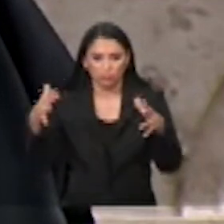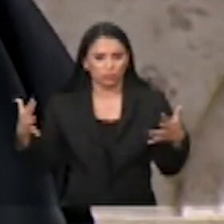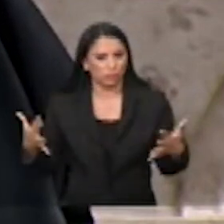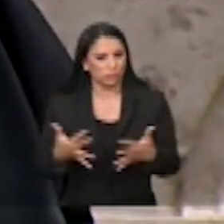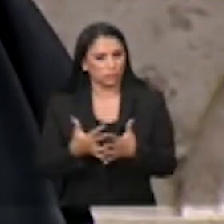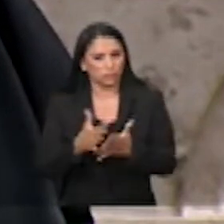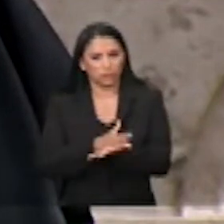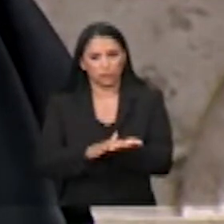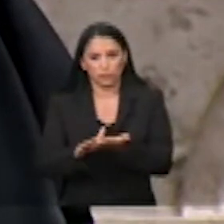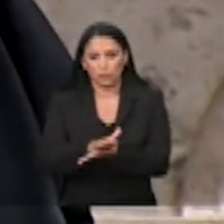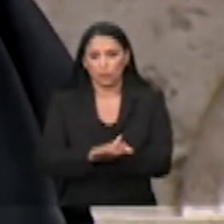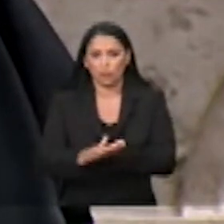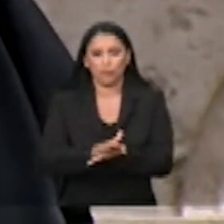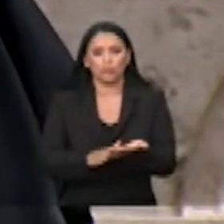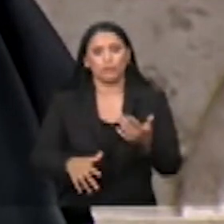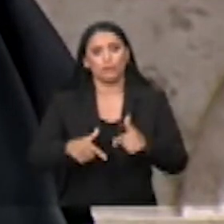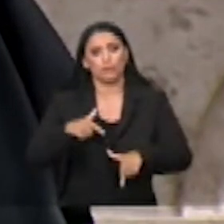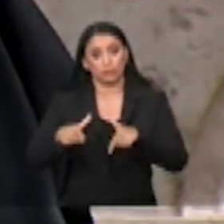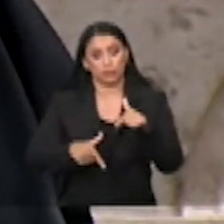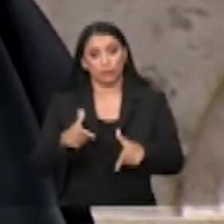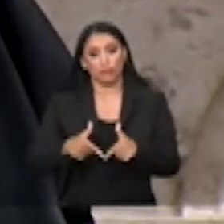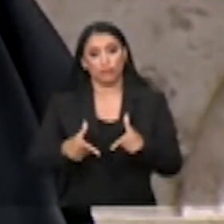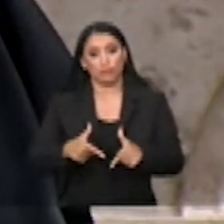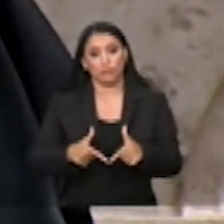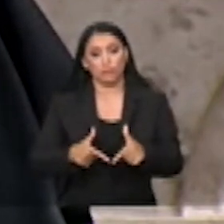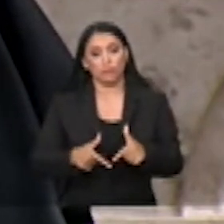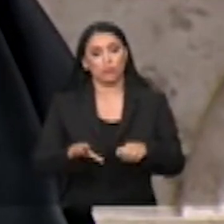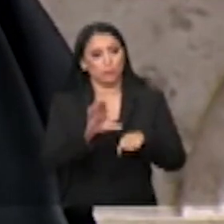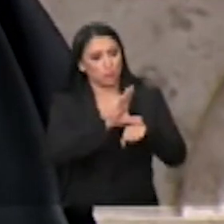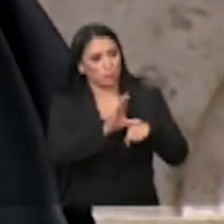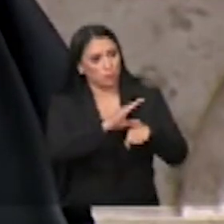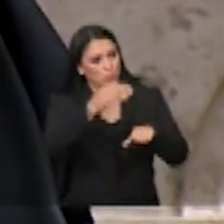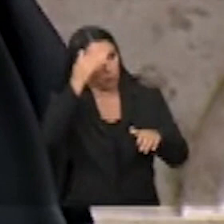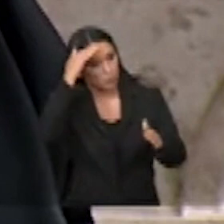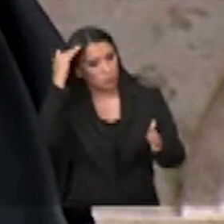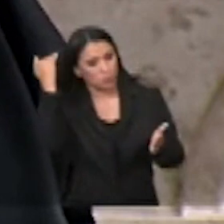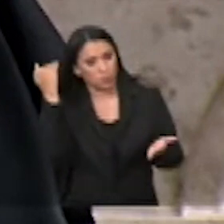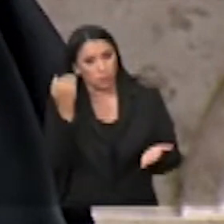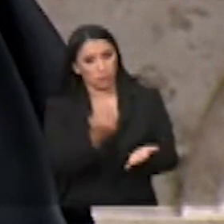inconfundíveis atividades, o cumprimento da Constituição.